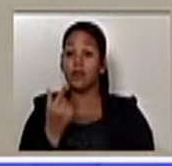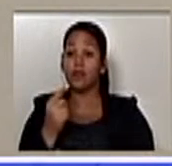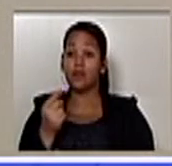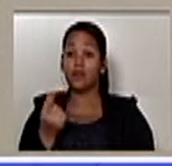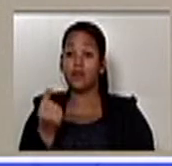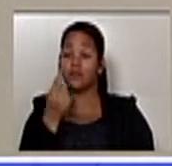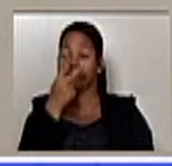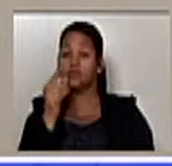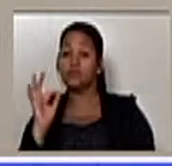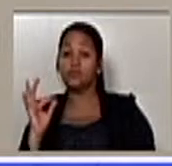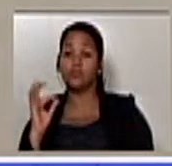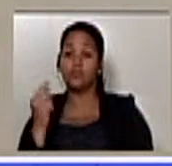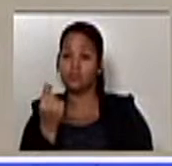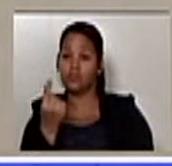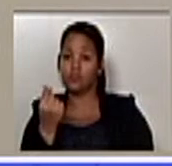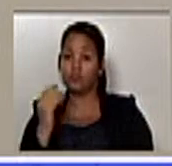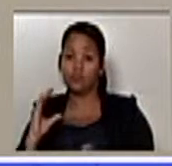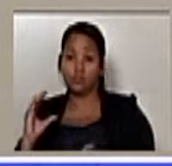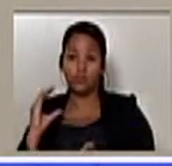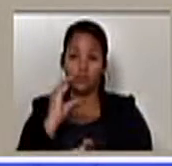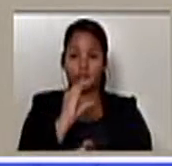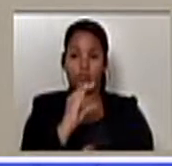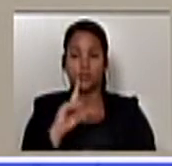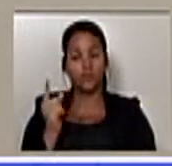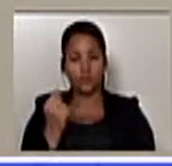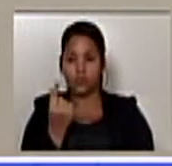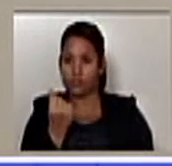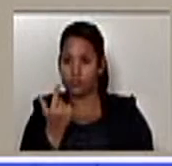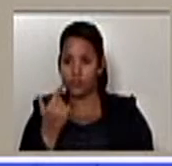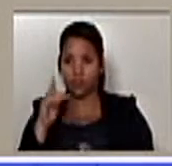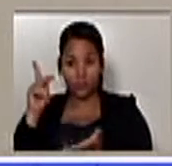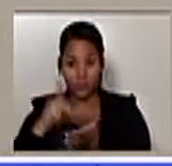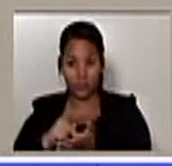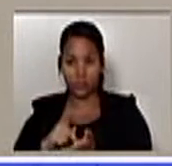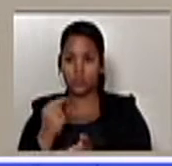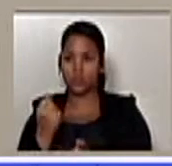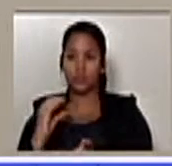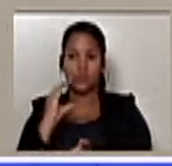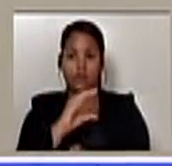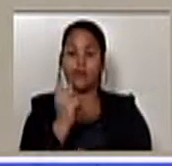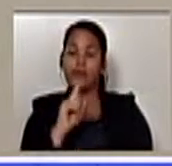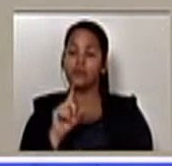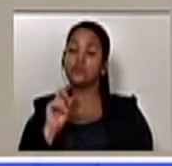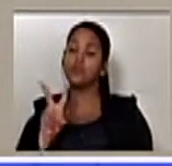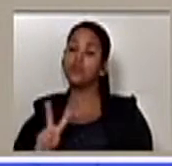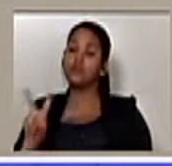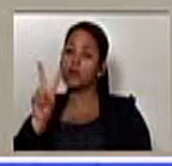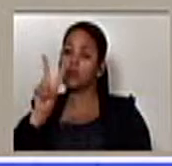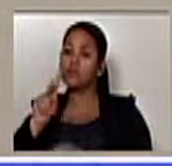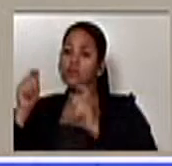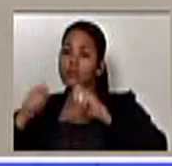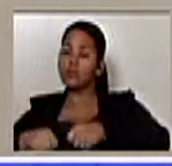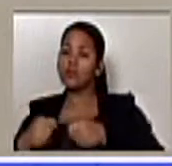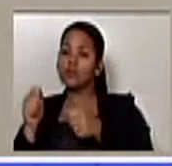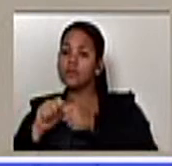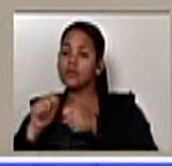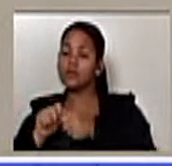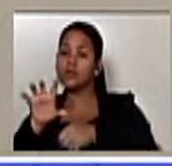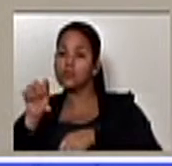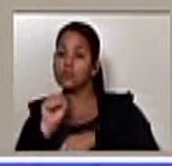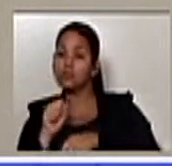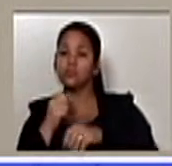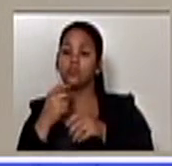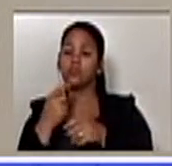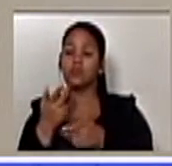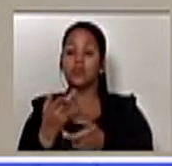de perguntar ao secretário, com relação à CEAL, que foi autorizado pela